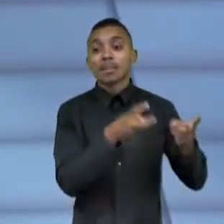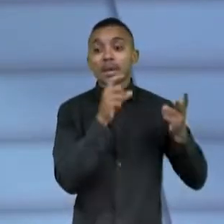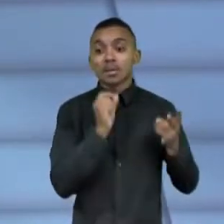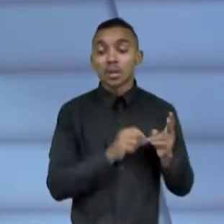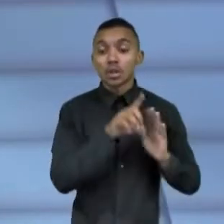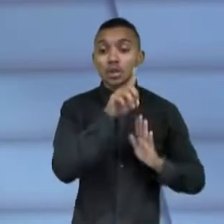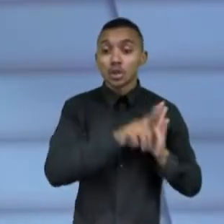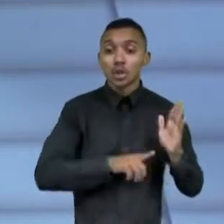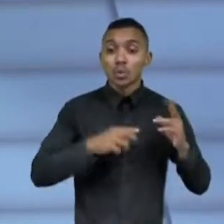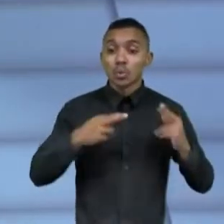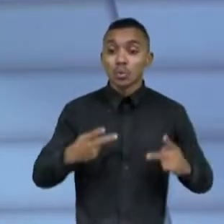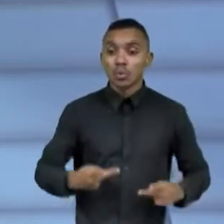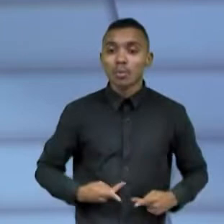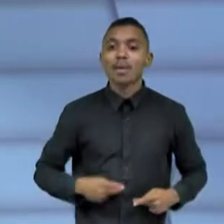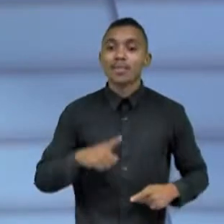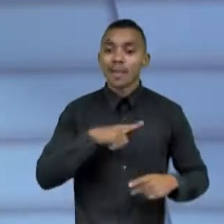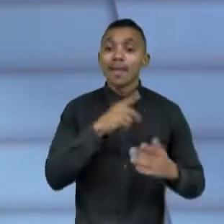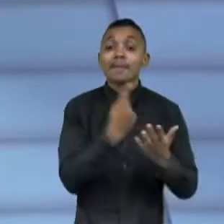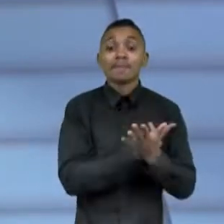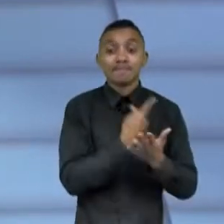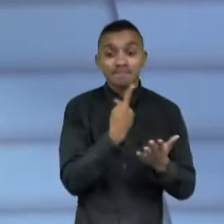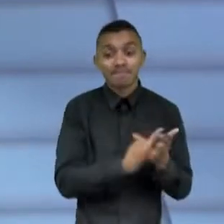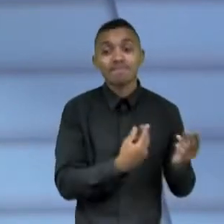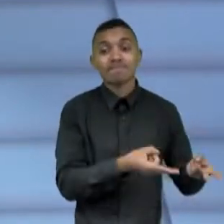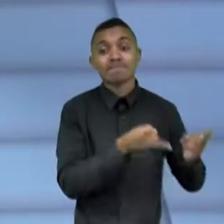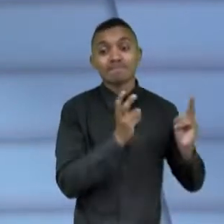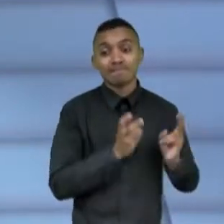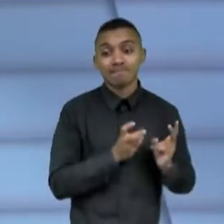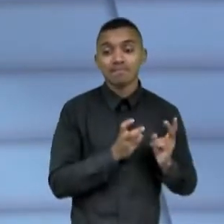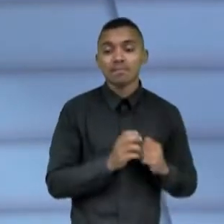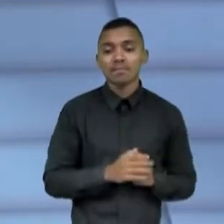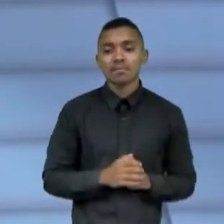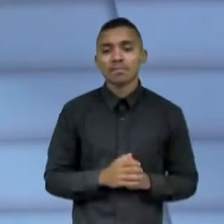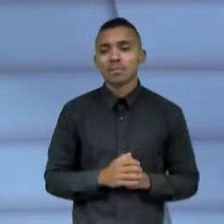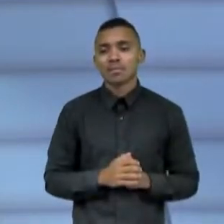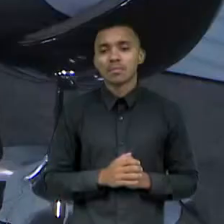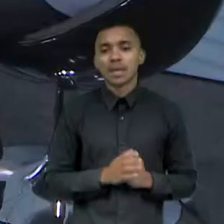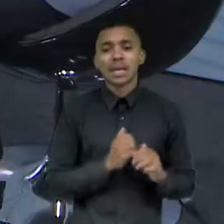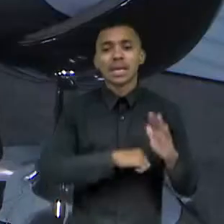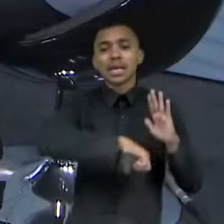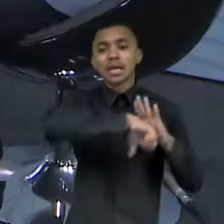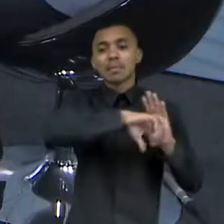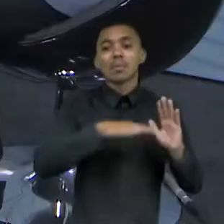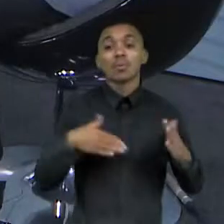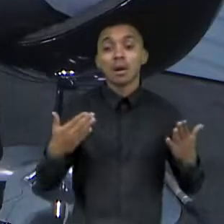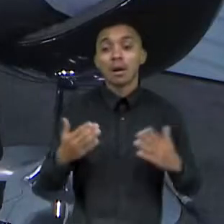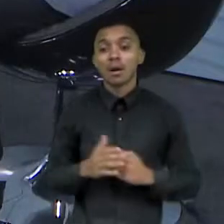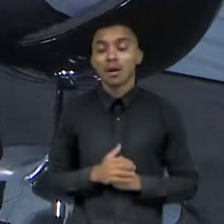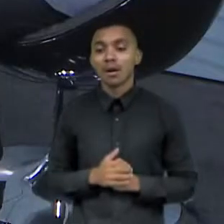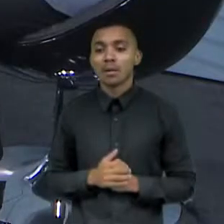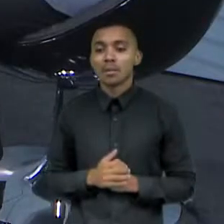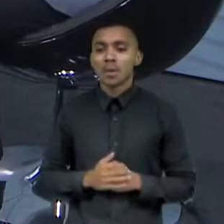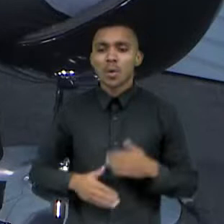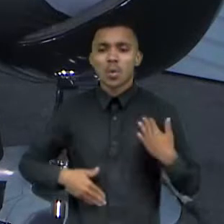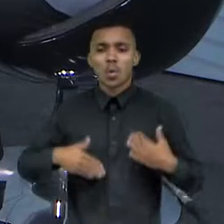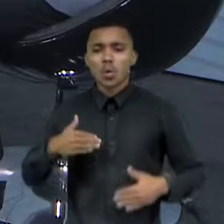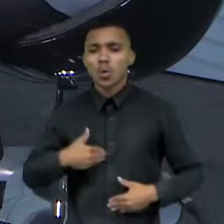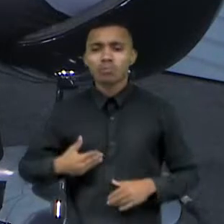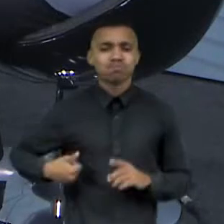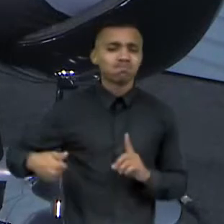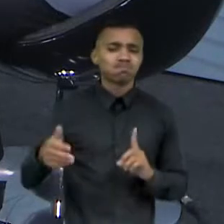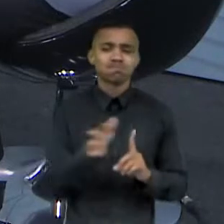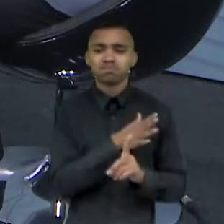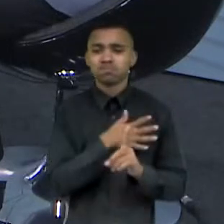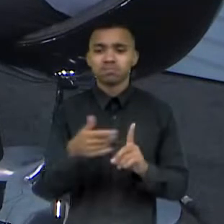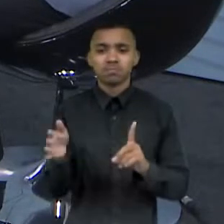direitos humanos, né? Então, nós estamos... Que coisa! Que tipo de violações? Prática de tortura. Tortura? Tortura.